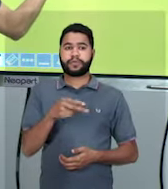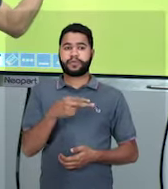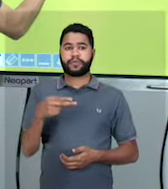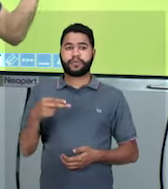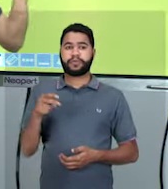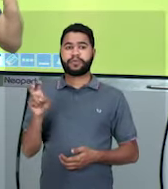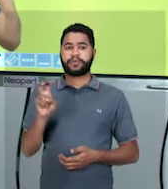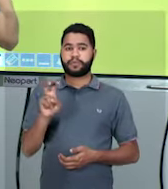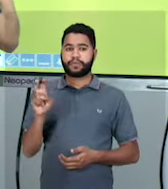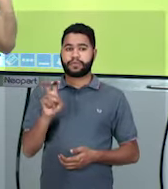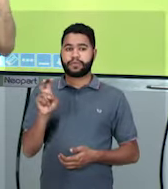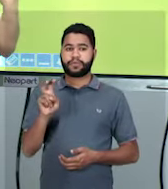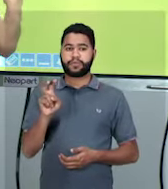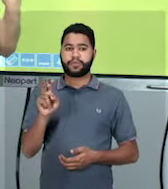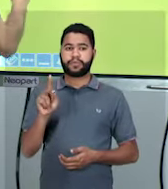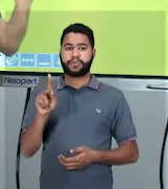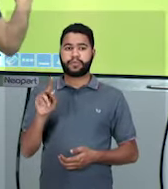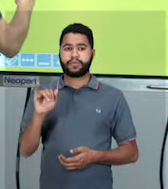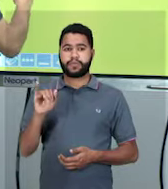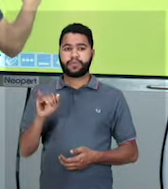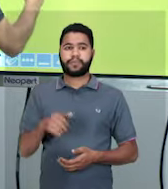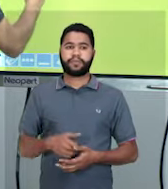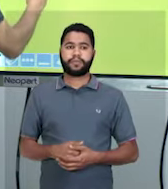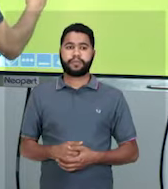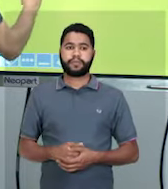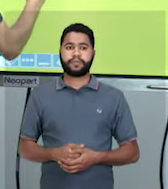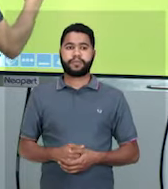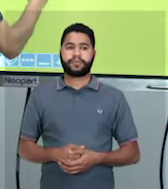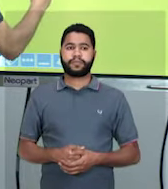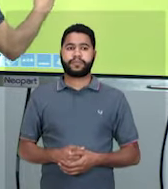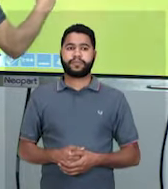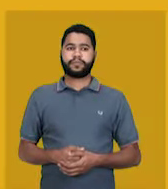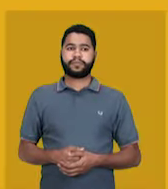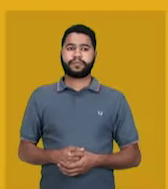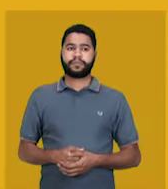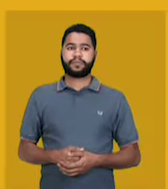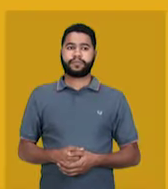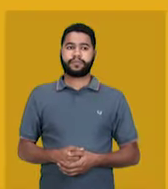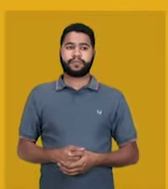55π. Então x vai ser igual a 55π